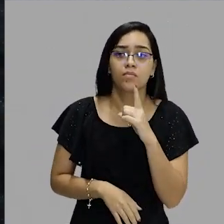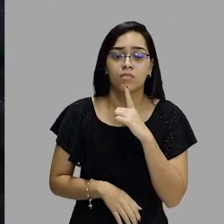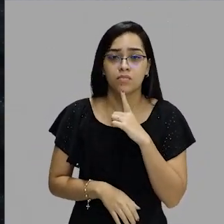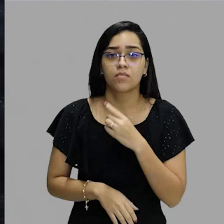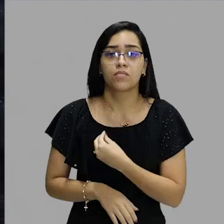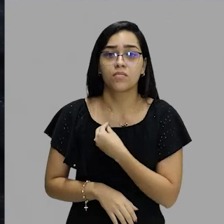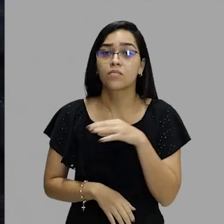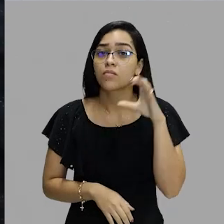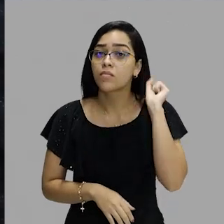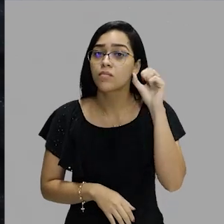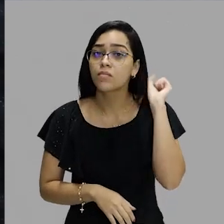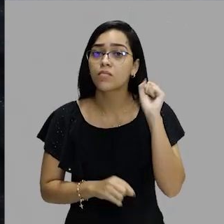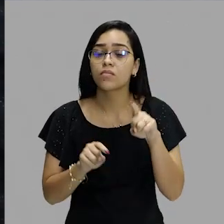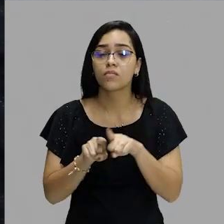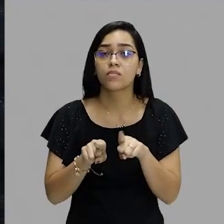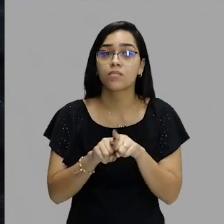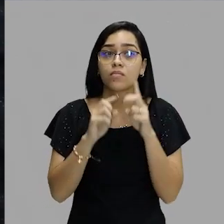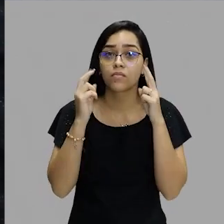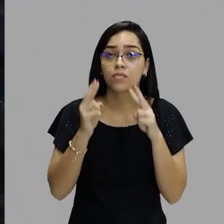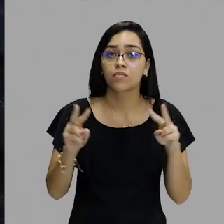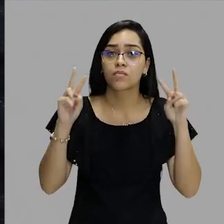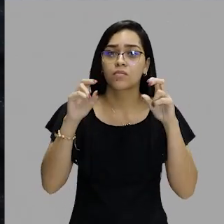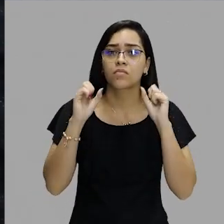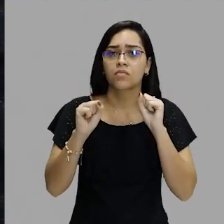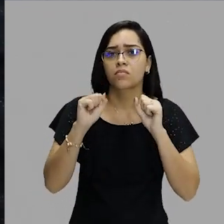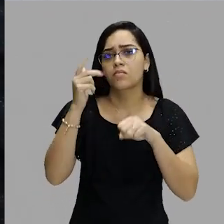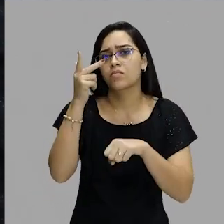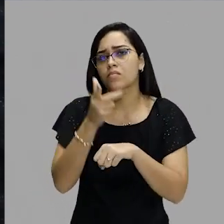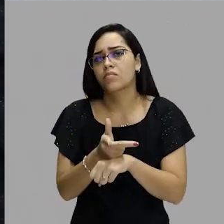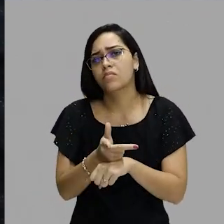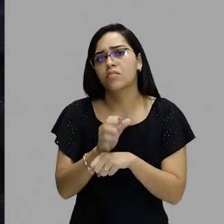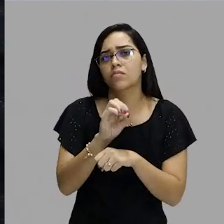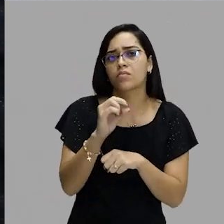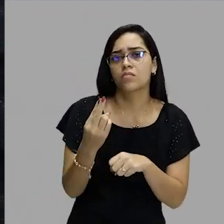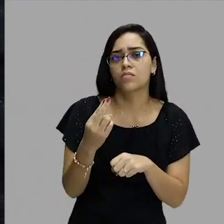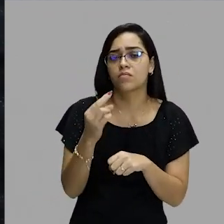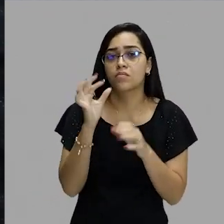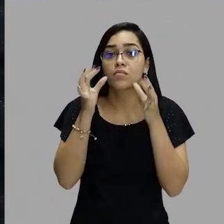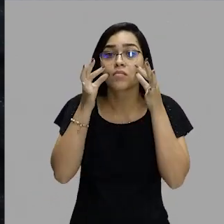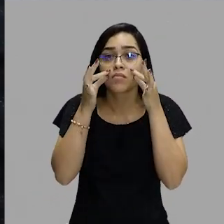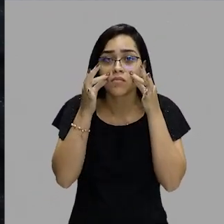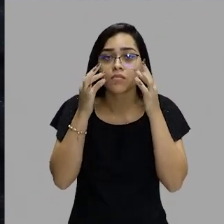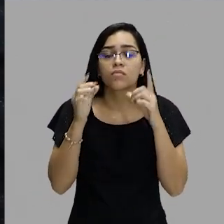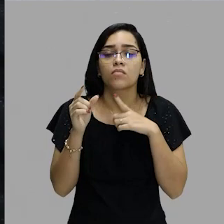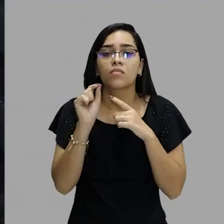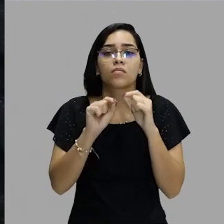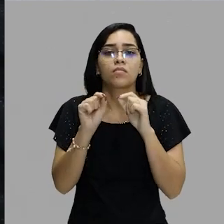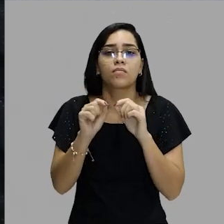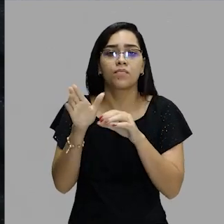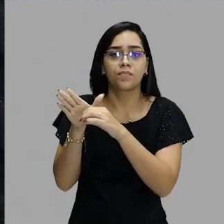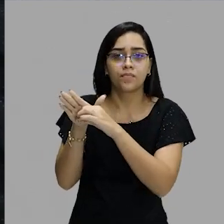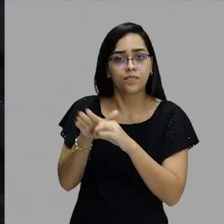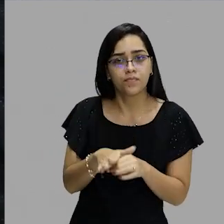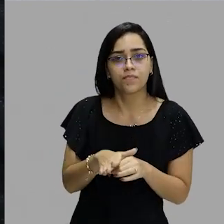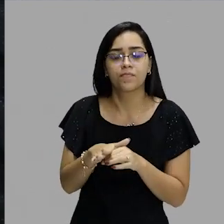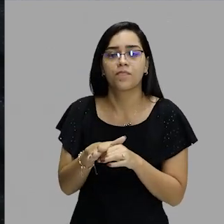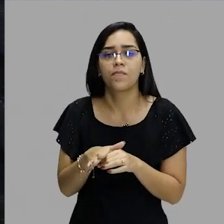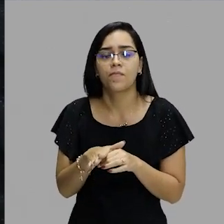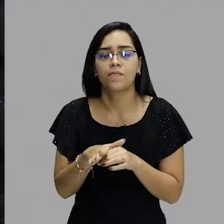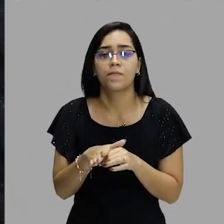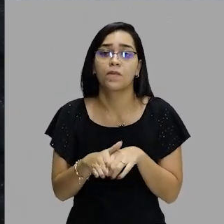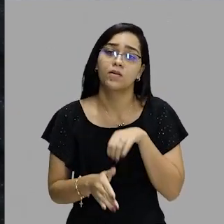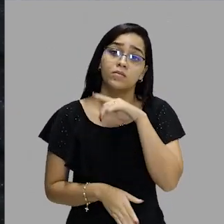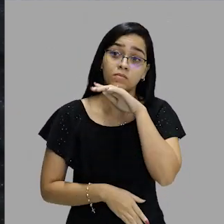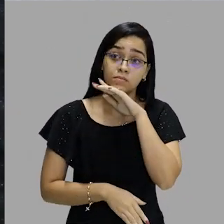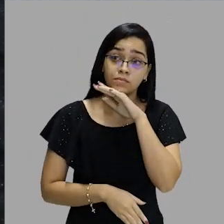estamos ouvindo e vendo, seja por vídeo, seja pessoalmente, essa discriminação